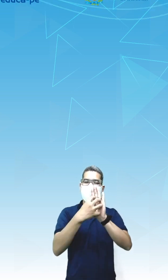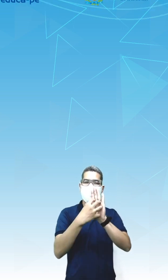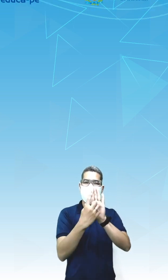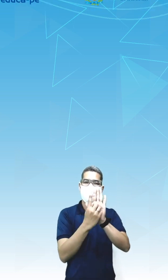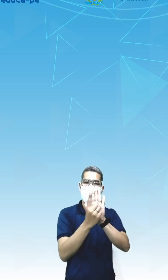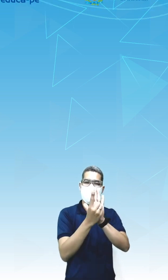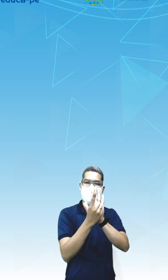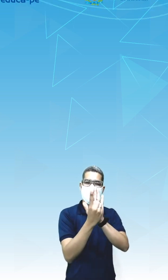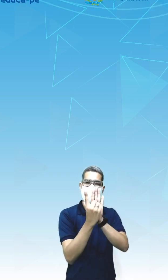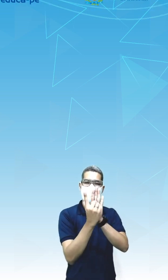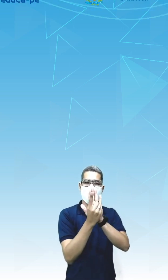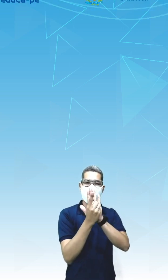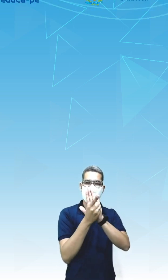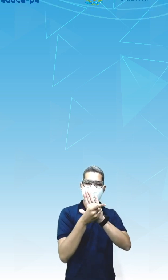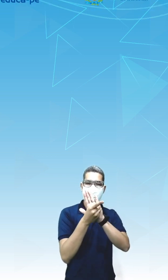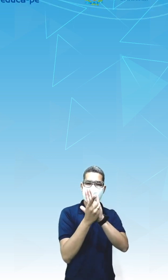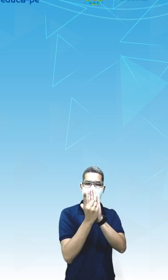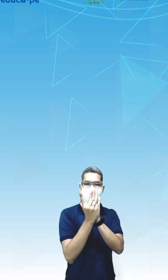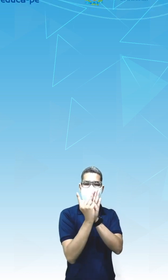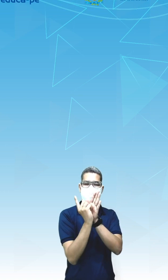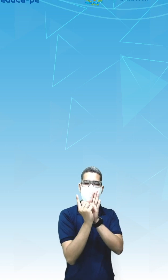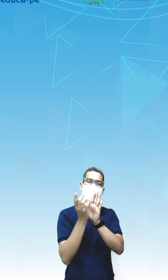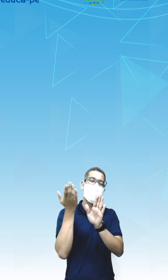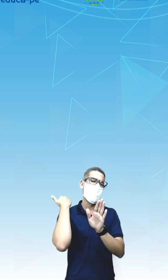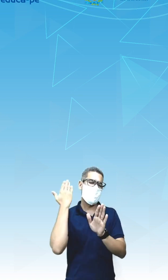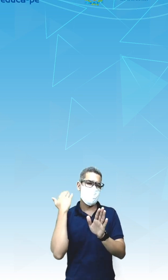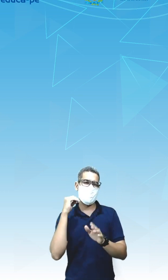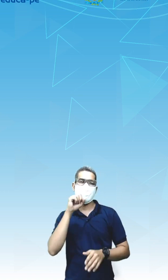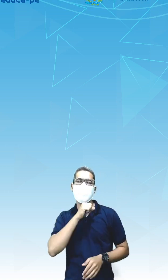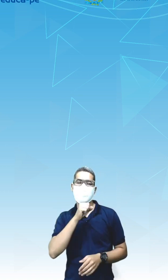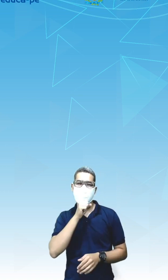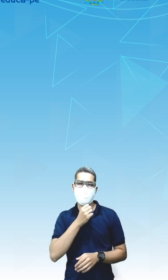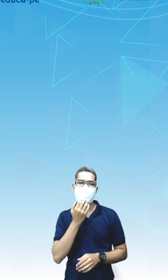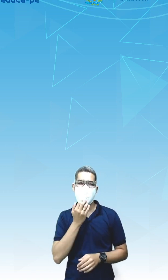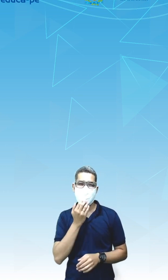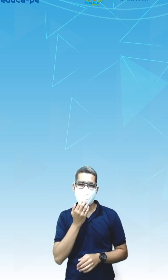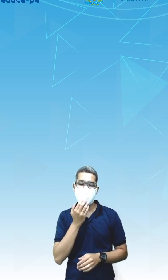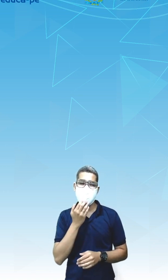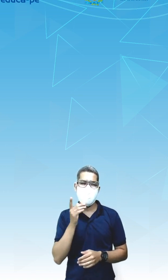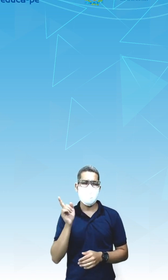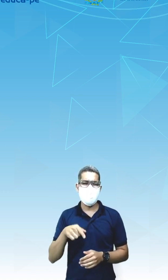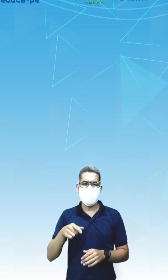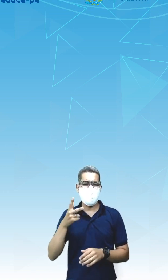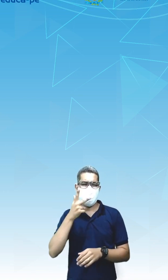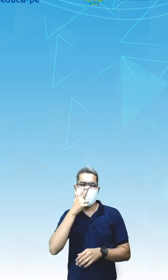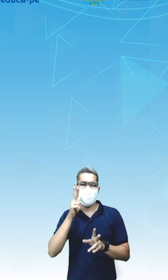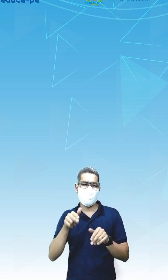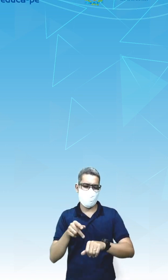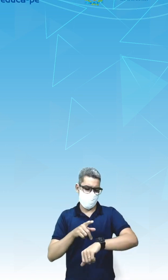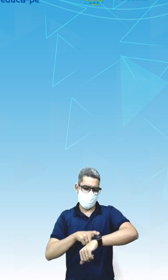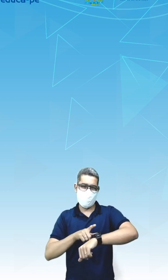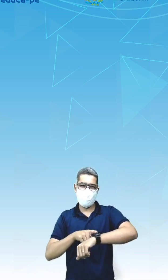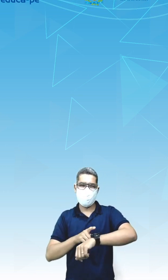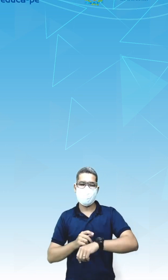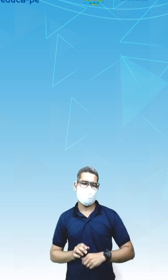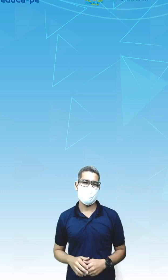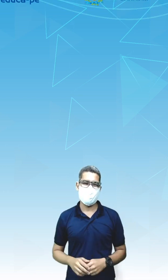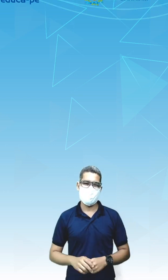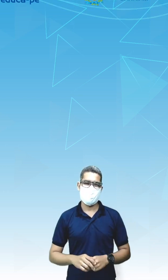era bem rústica, bem diferente do que ela é hoje. Digital, bem prática. Parece um relógio, né?